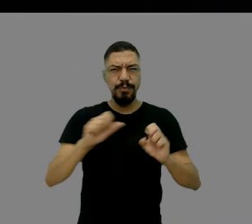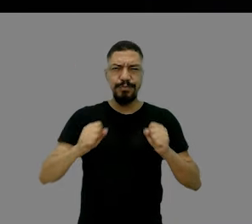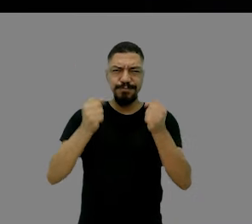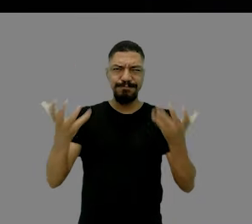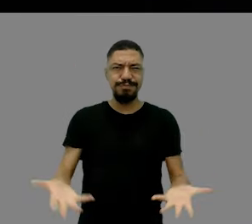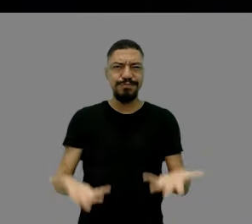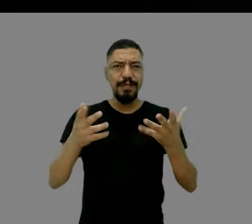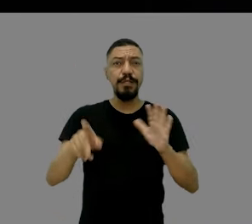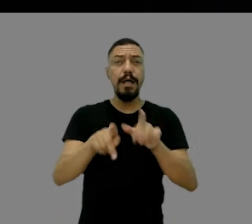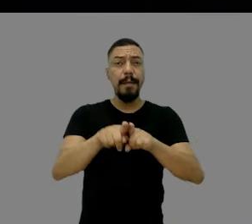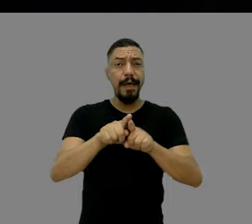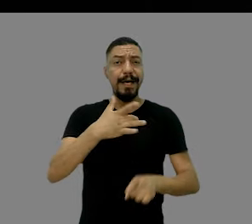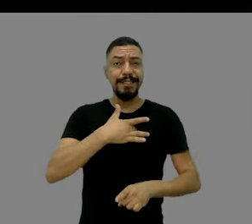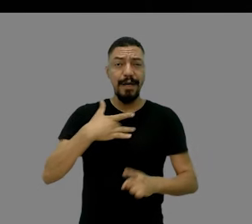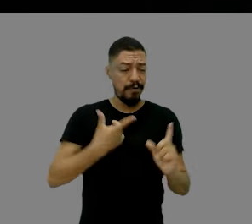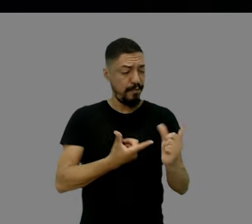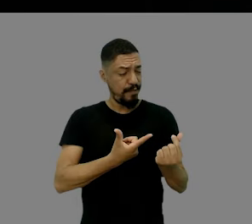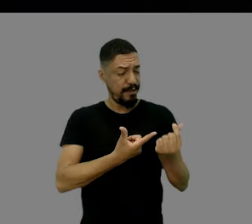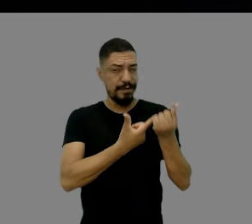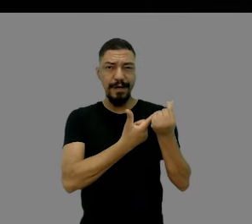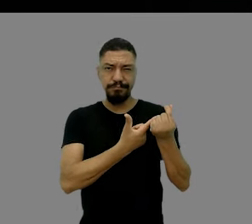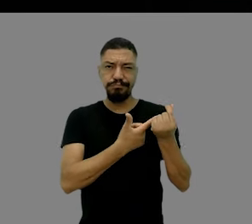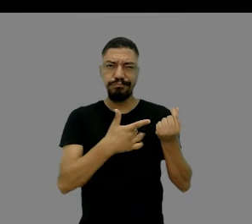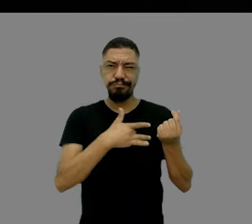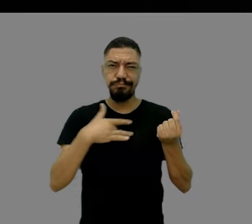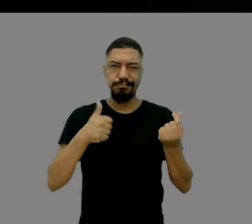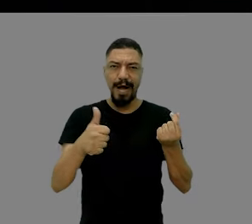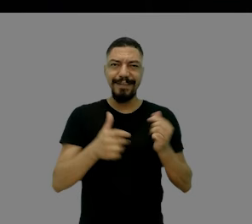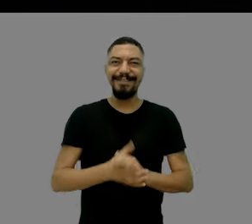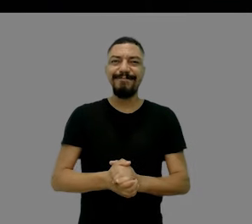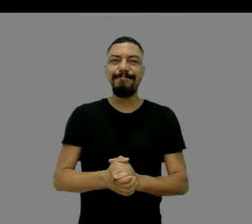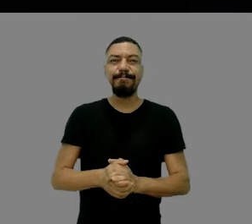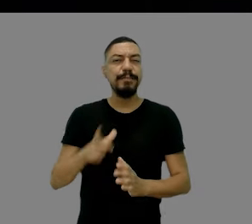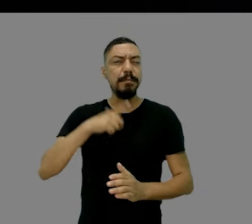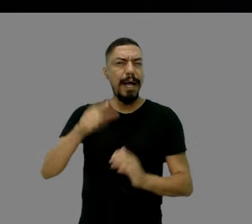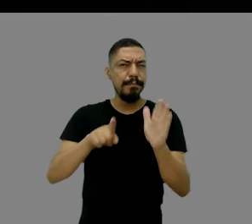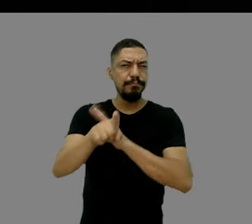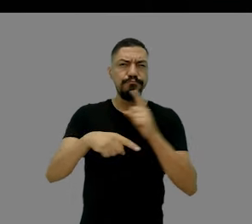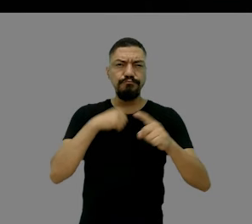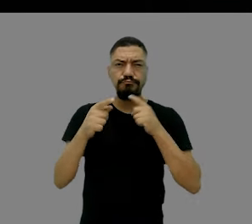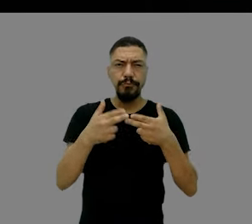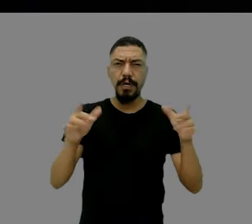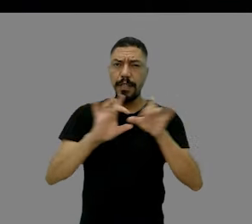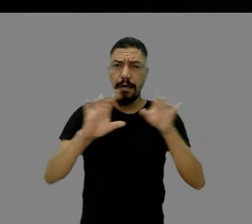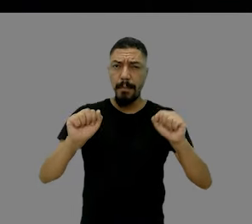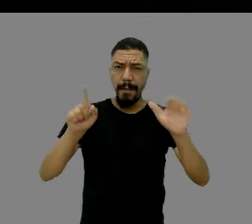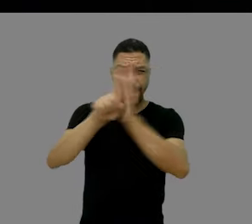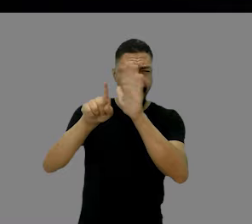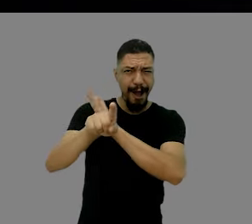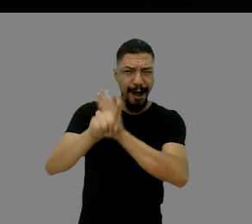Tem mais alguma questão? Fica à vontade, pode bombardear aí. Não, eu estou só reproduzindo aqui, como a gente está aqui presencialmente num